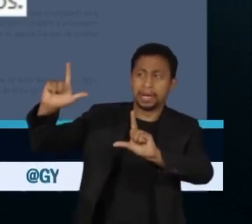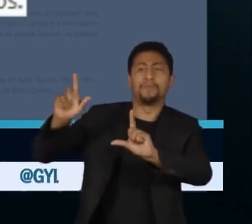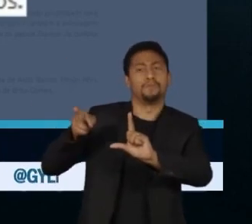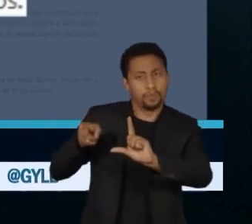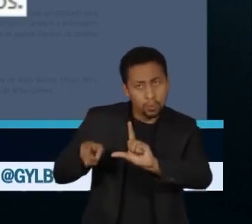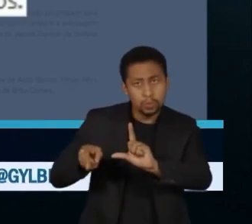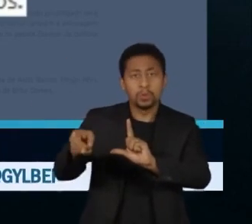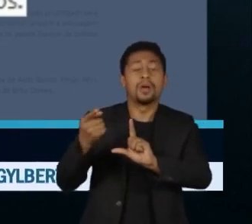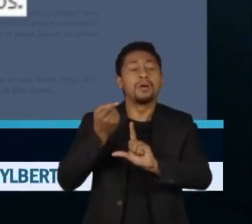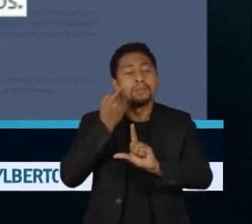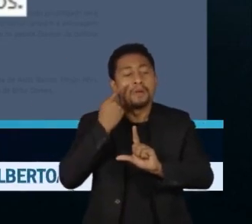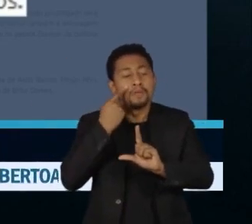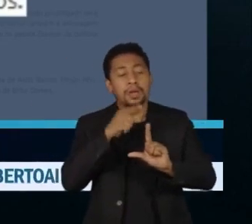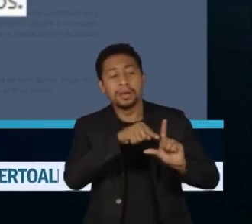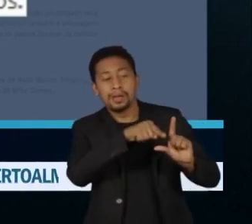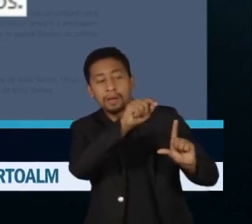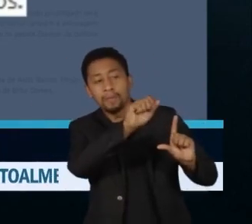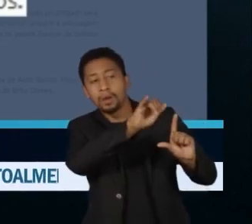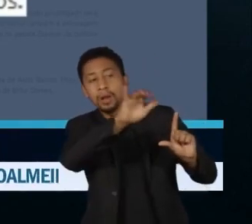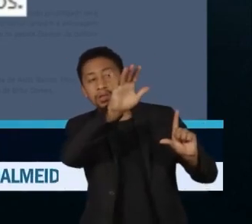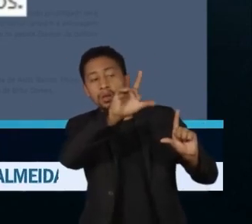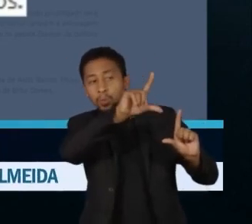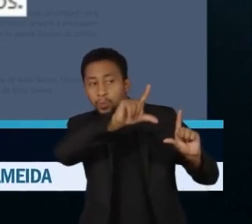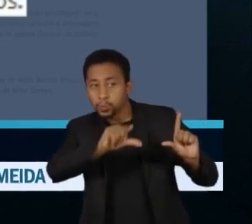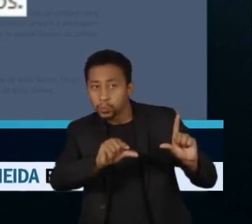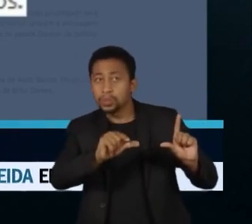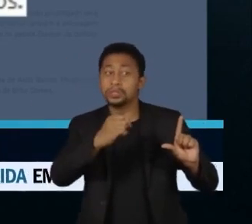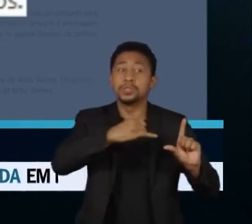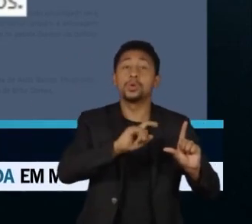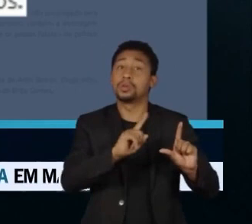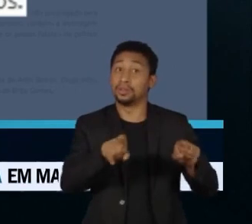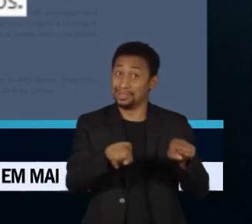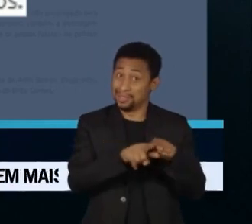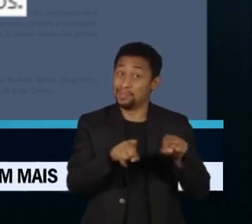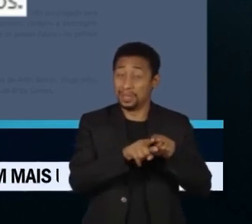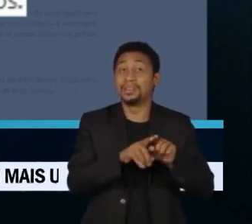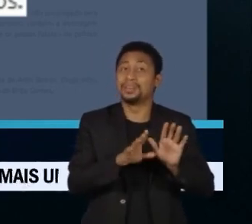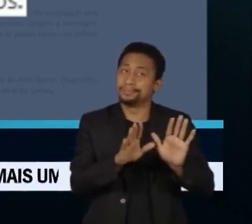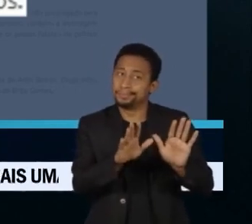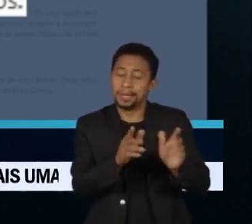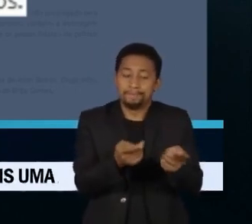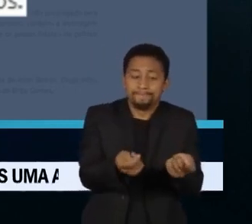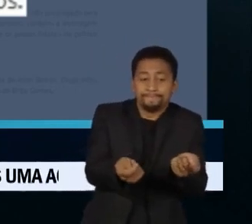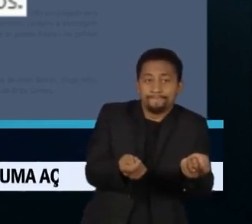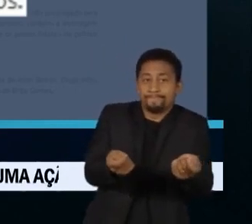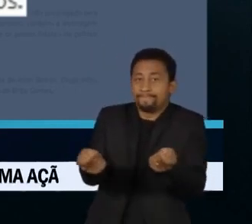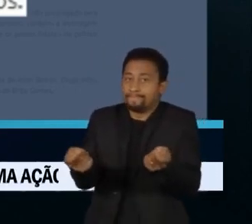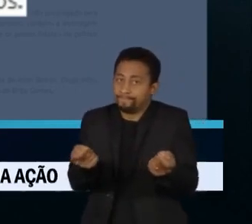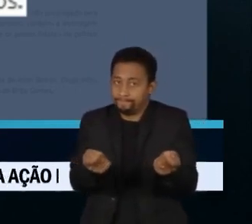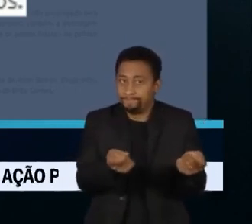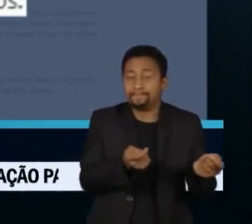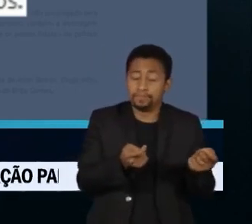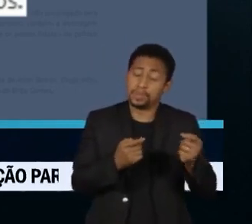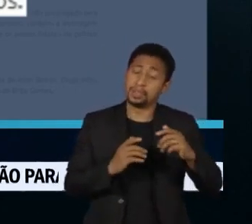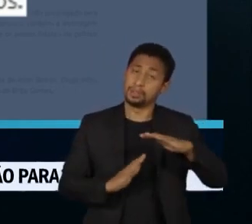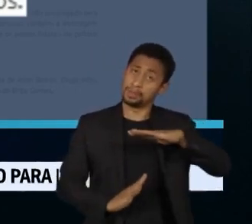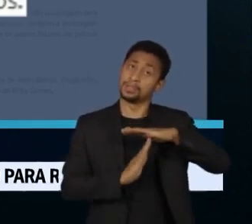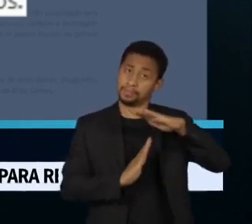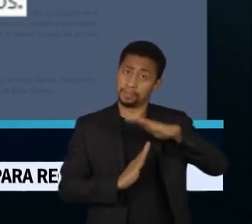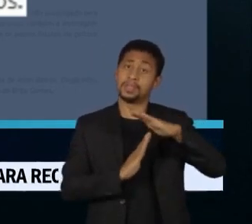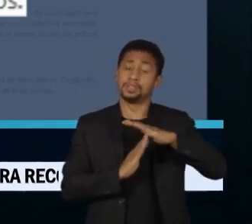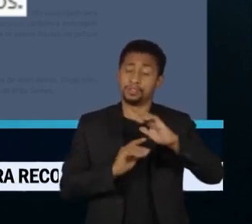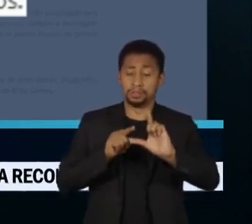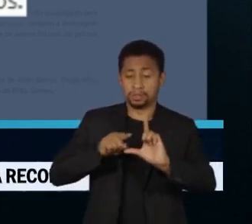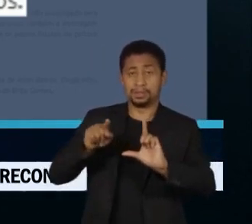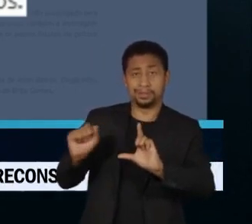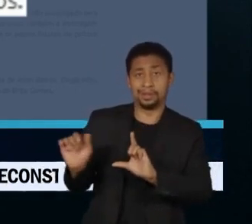o processo de desinflação, como também a ancoragem das expectativas em torno de suas metas de inflação,